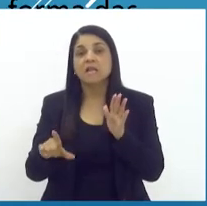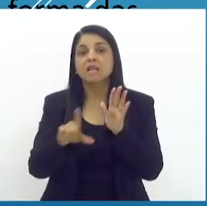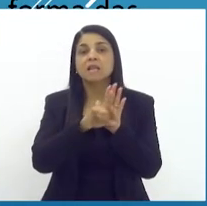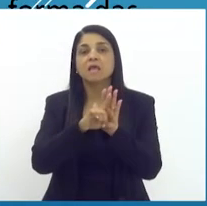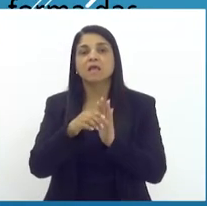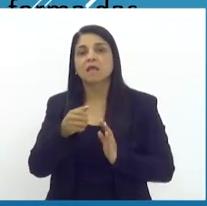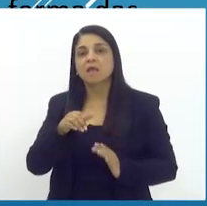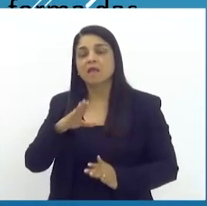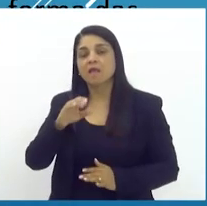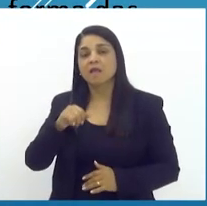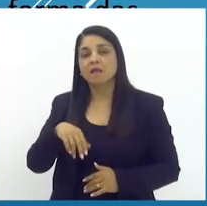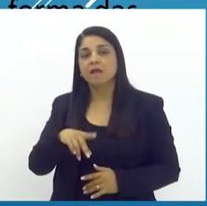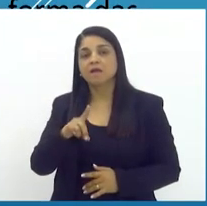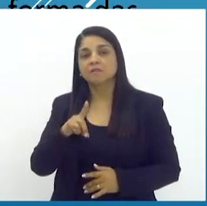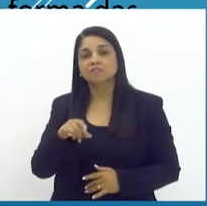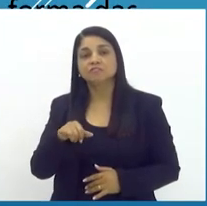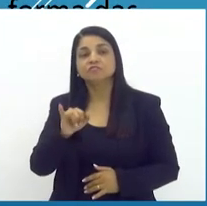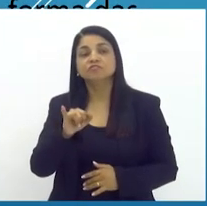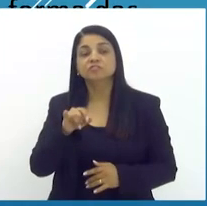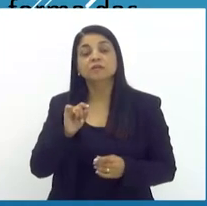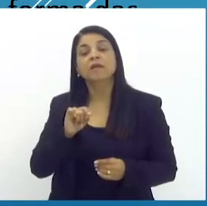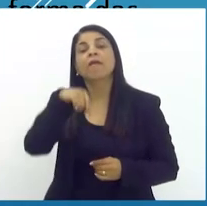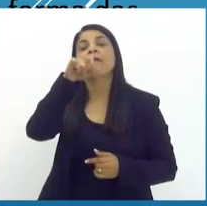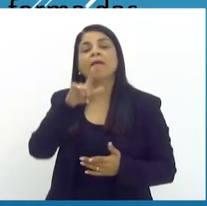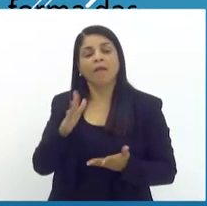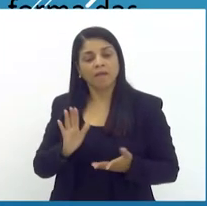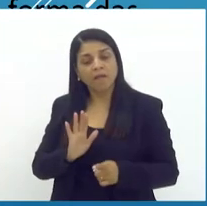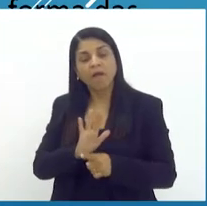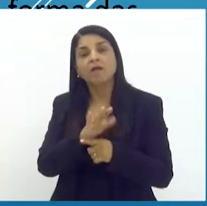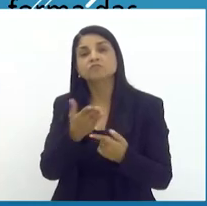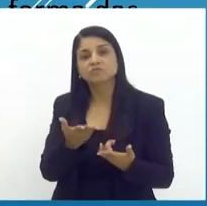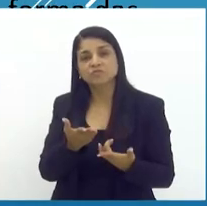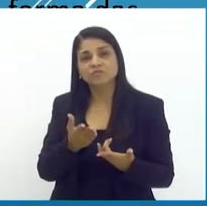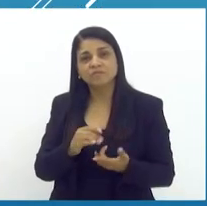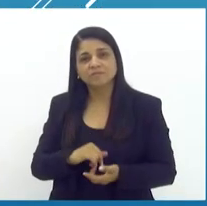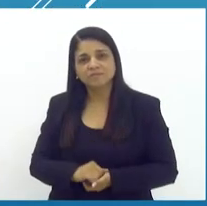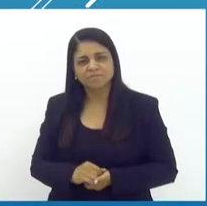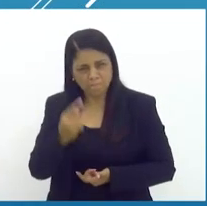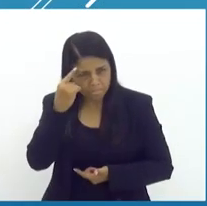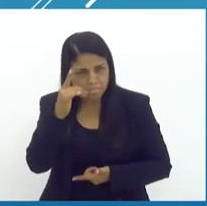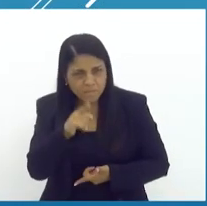a quem você já pagaram para pensar sobre isso pode passar